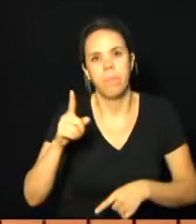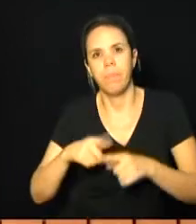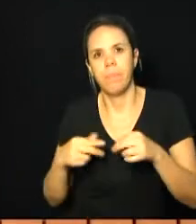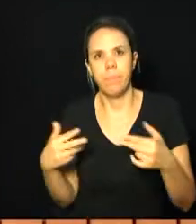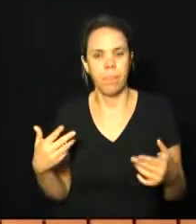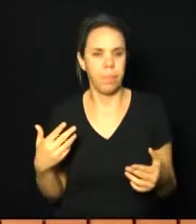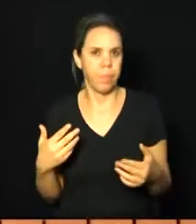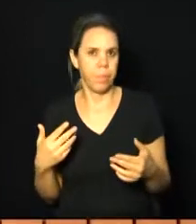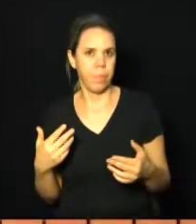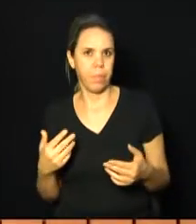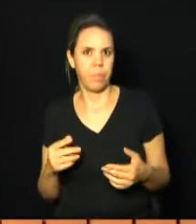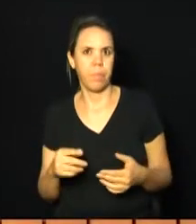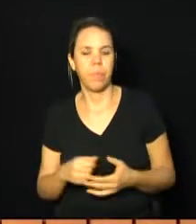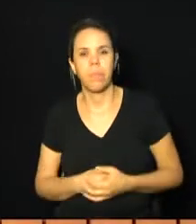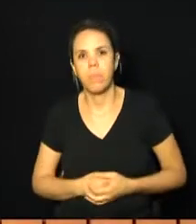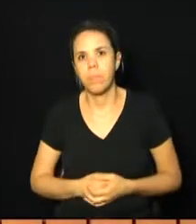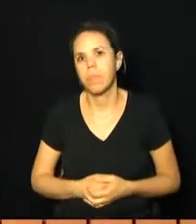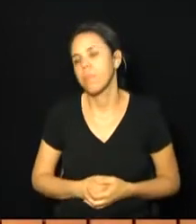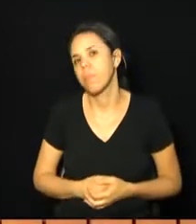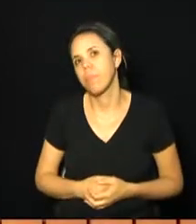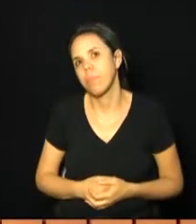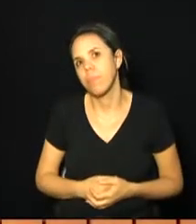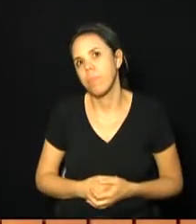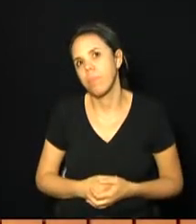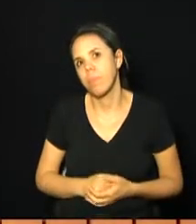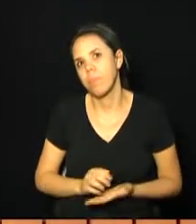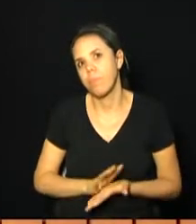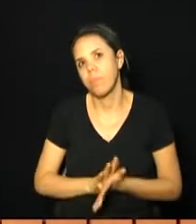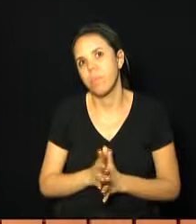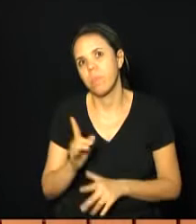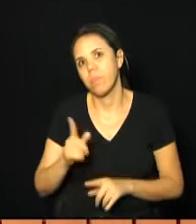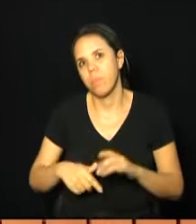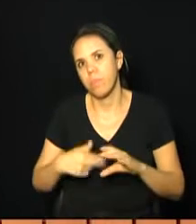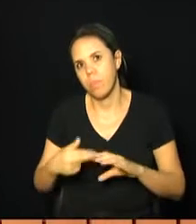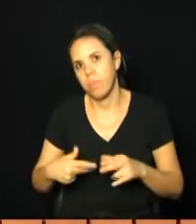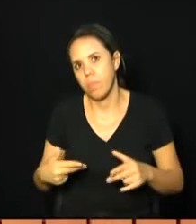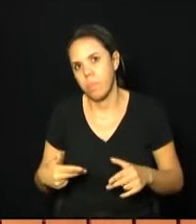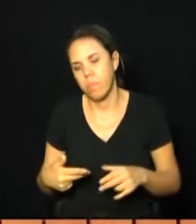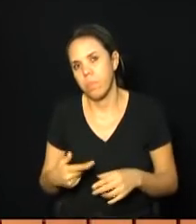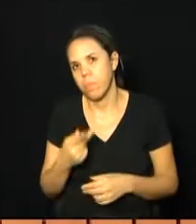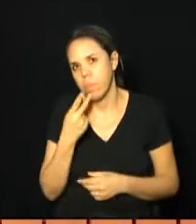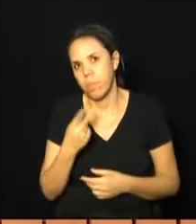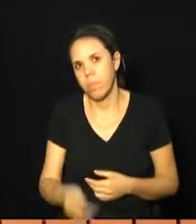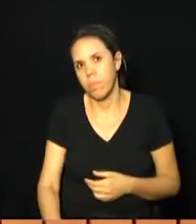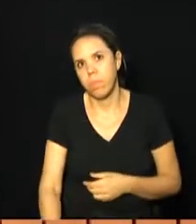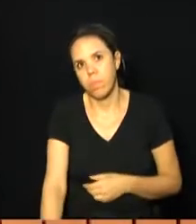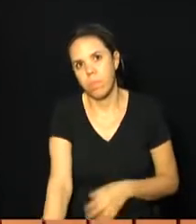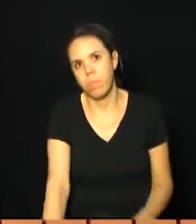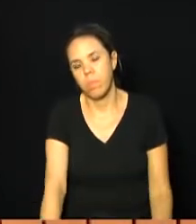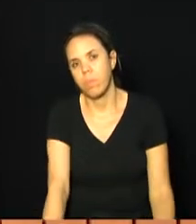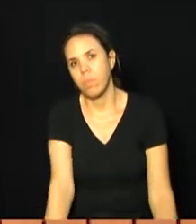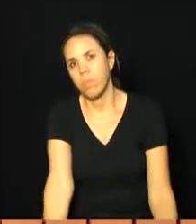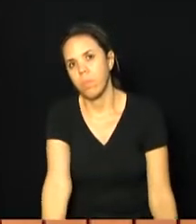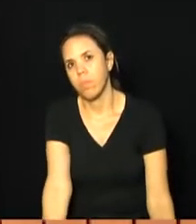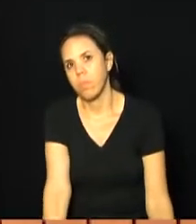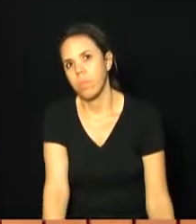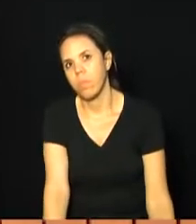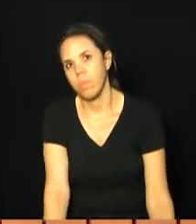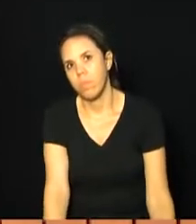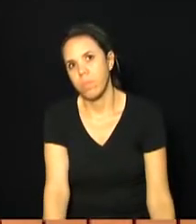material de folhas, essas coisas trituradas, na fala da... Sônia.